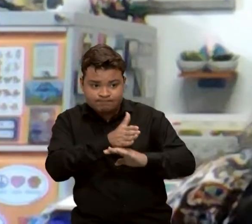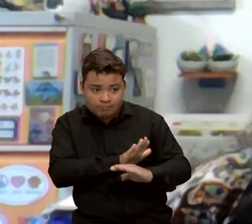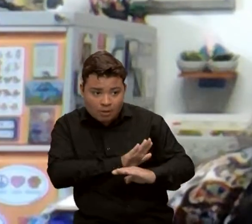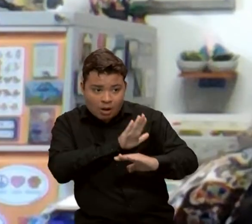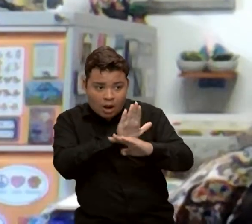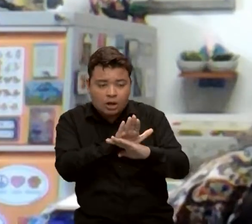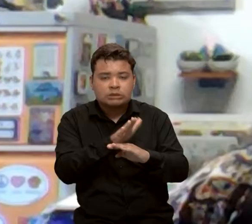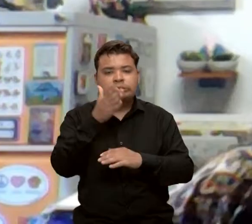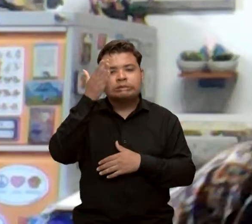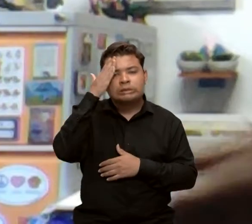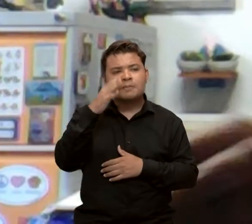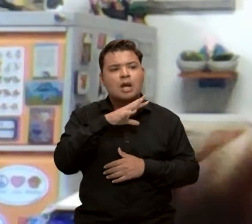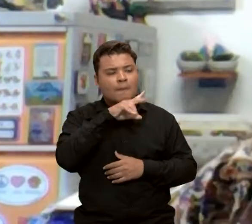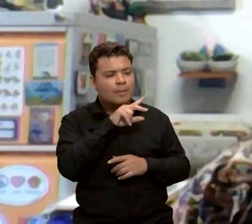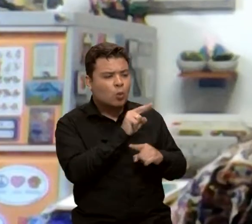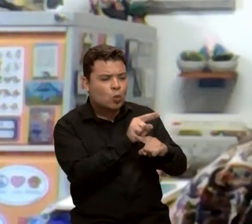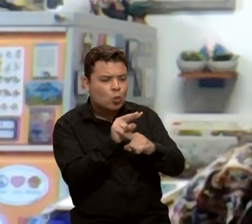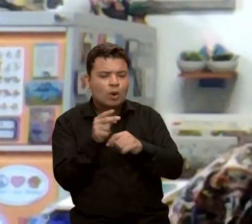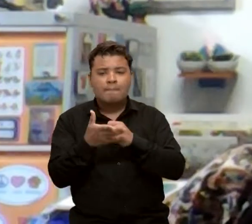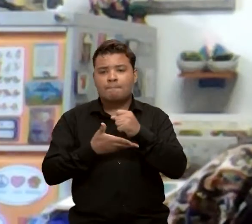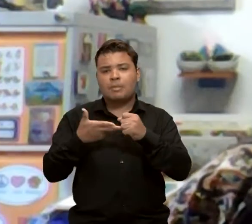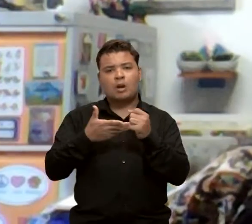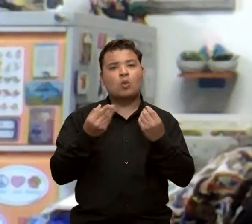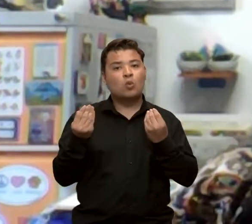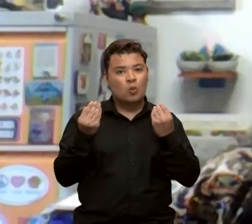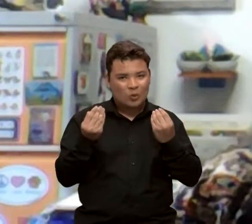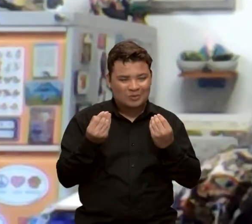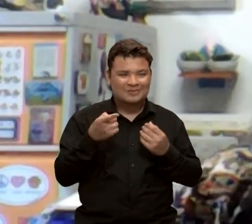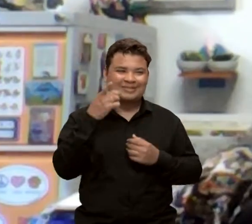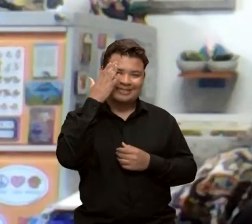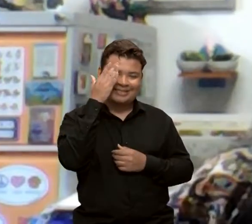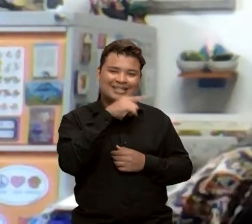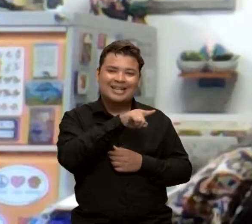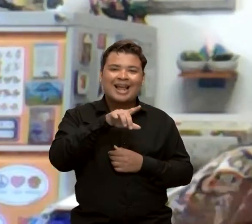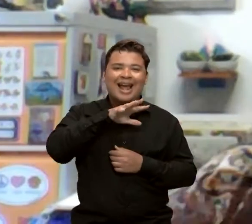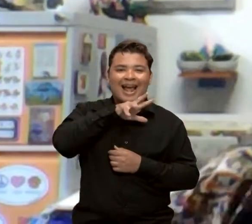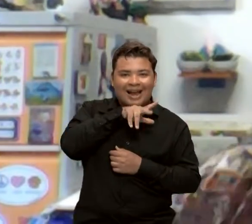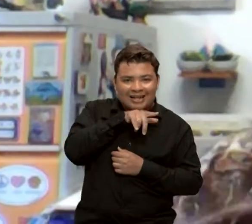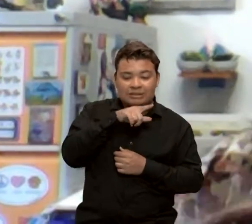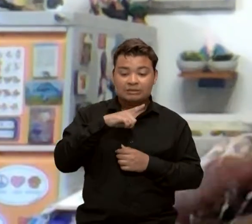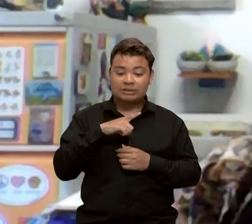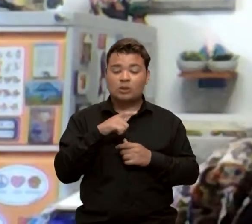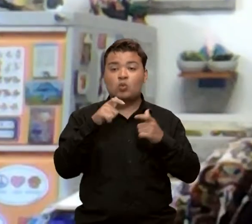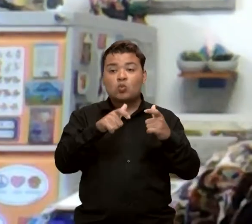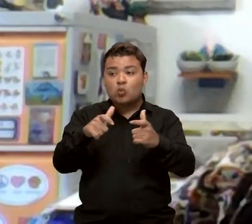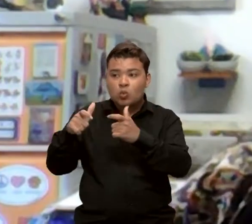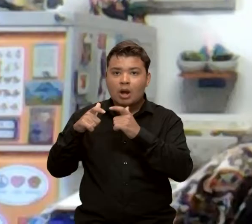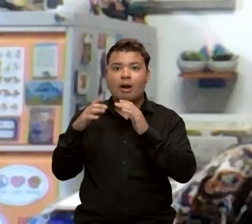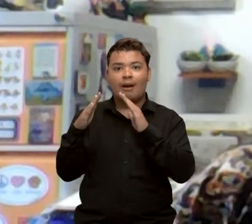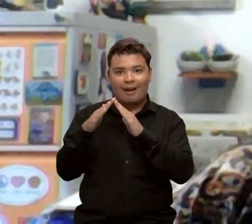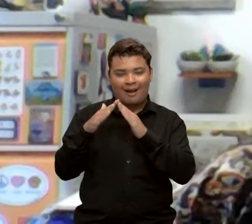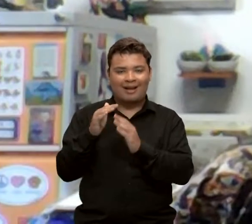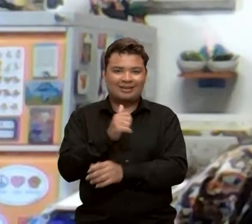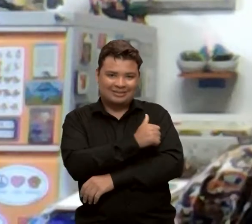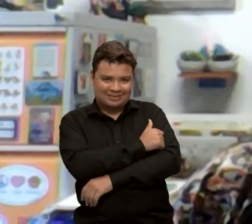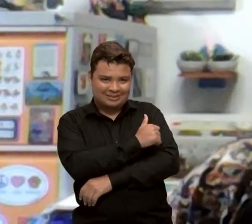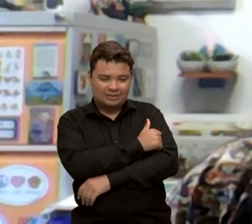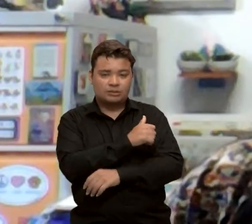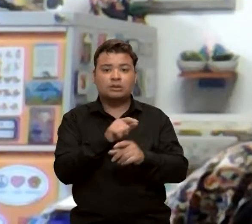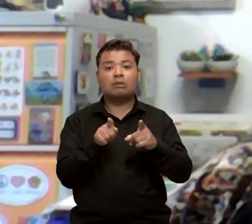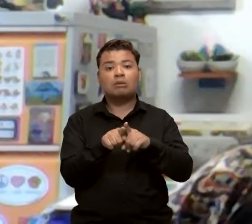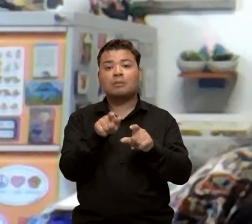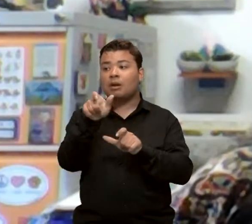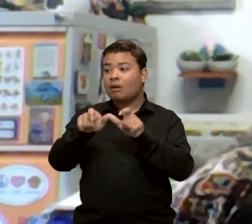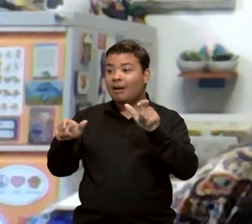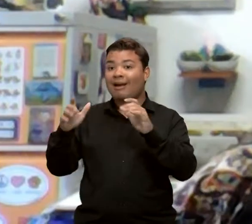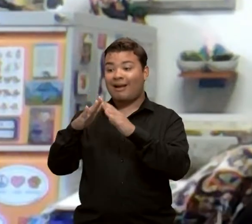cuidados básicos desses animais, tanto dos animais que aparecem nas casas, como os animais das pessoas que moram nas casas, né,